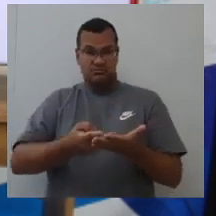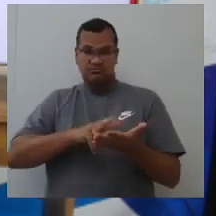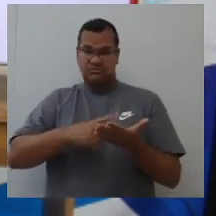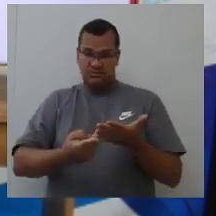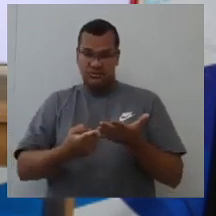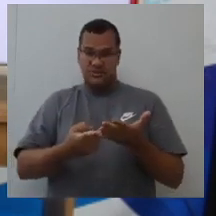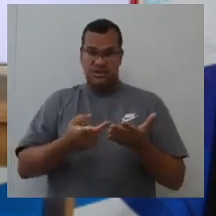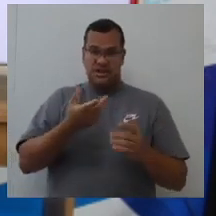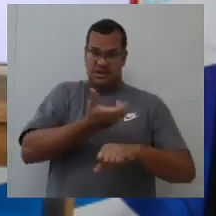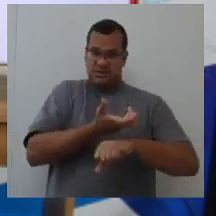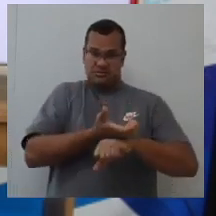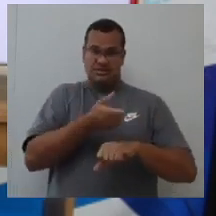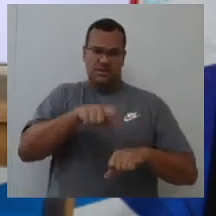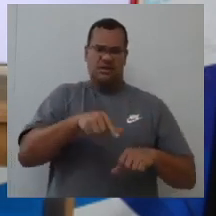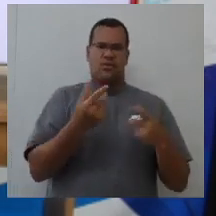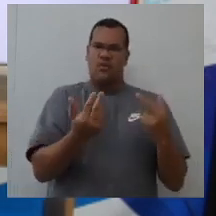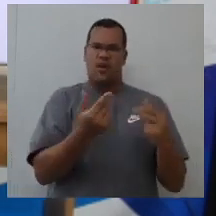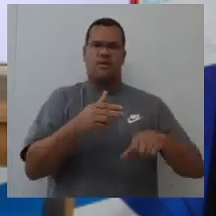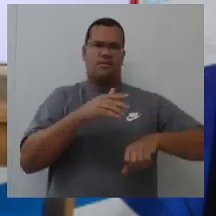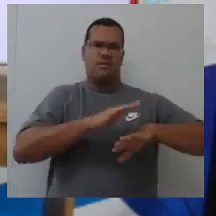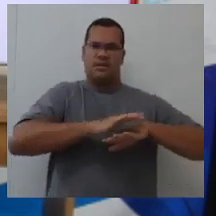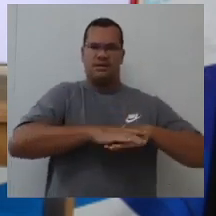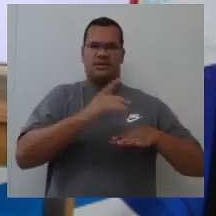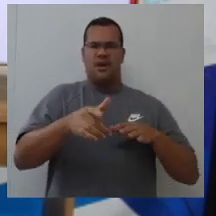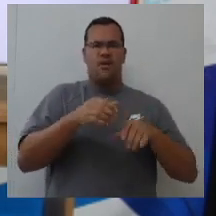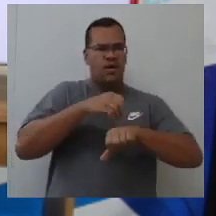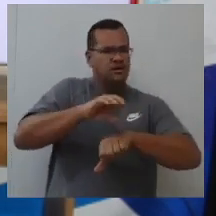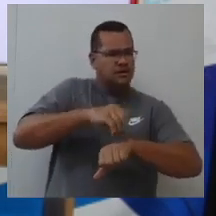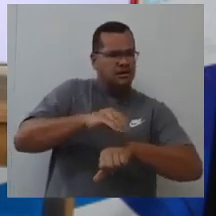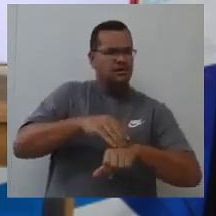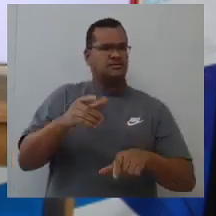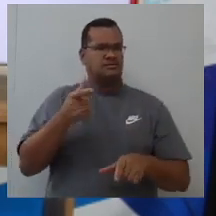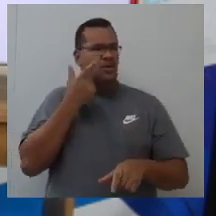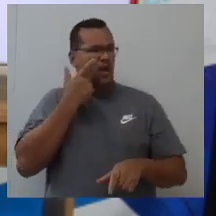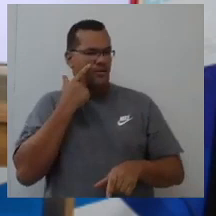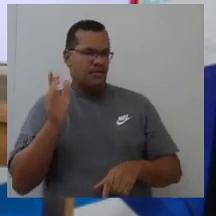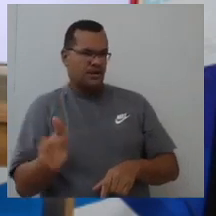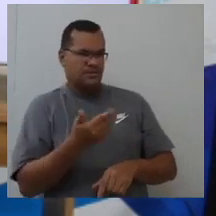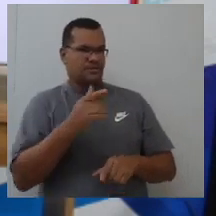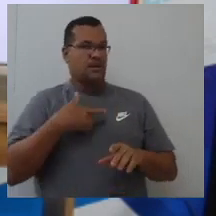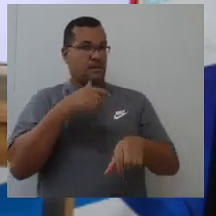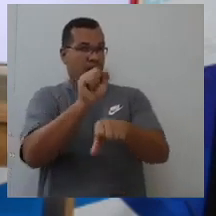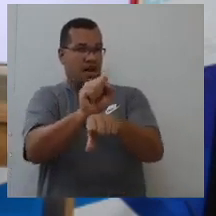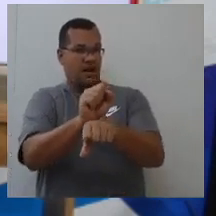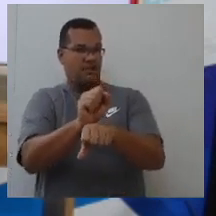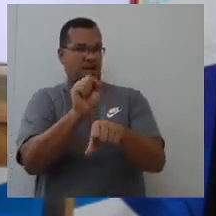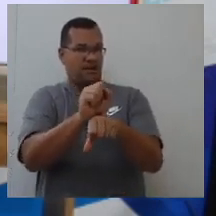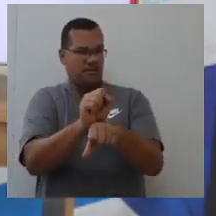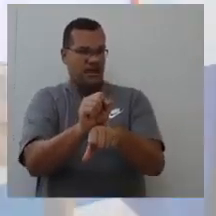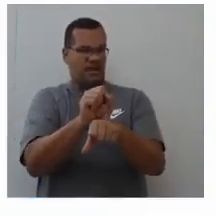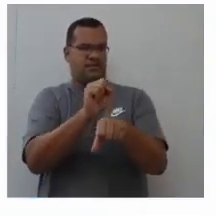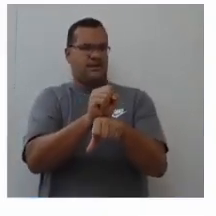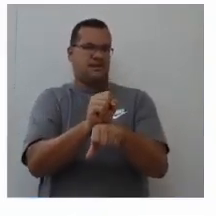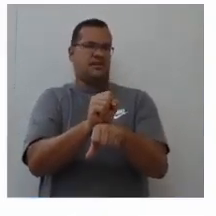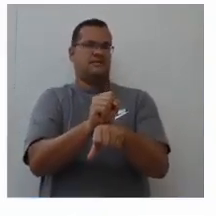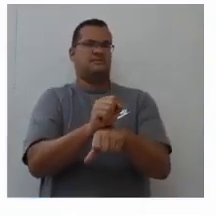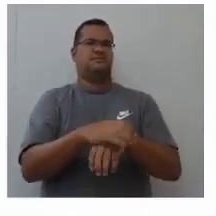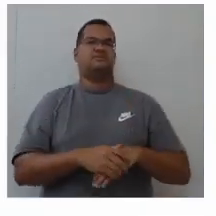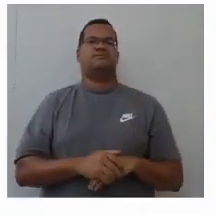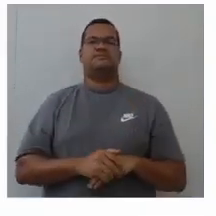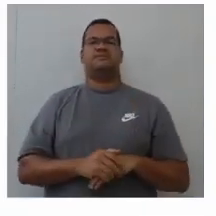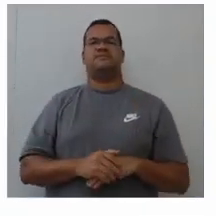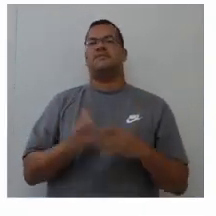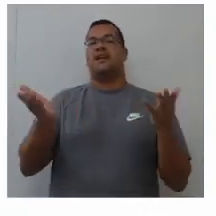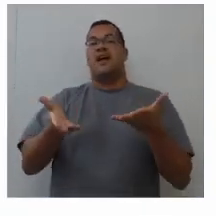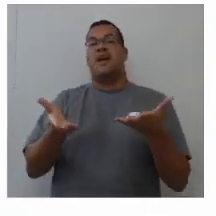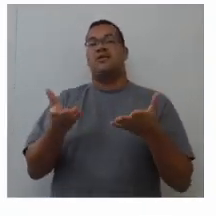para você. Tá bom? Então, algumas dicas ainda aí. Acompanha conosco aí. Pare um pouco aí. Para tudo. Ó,